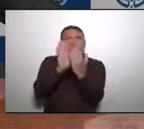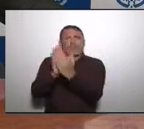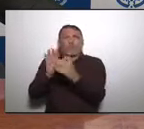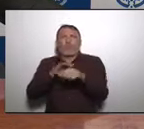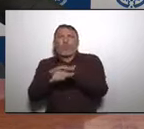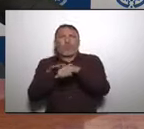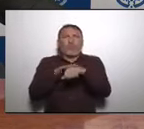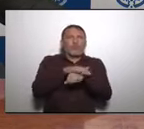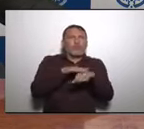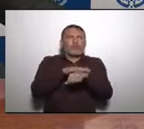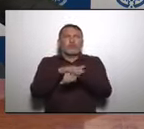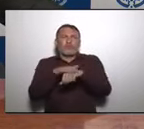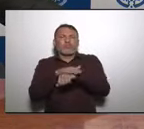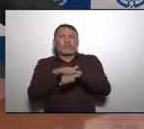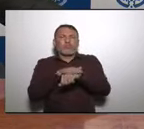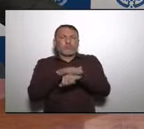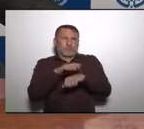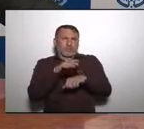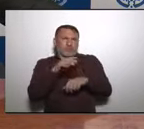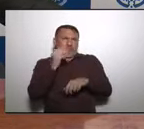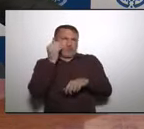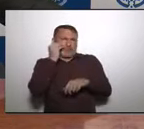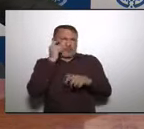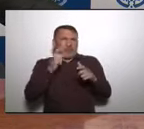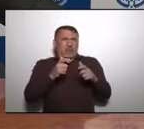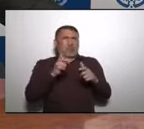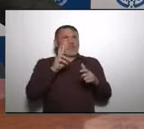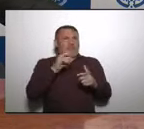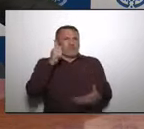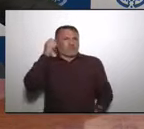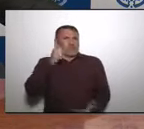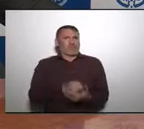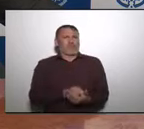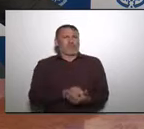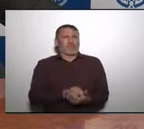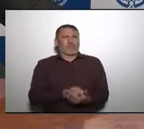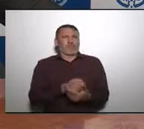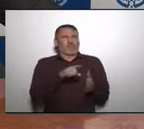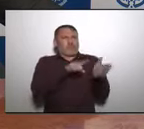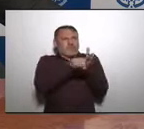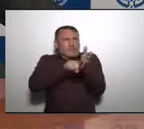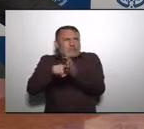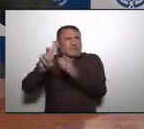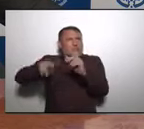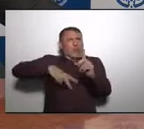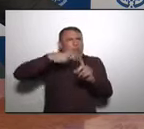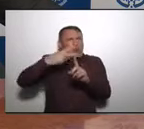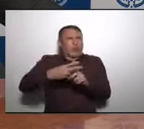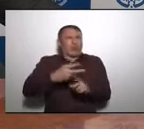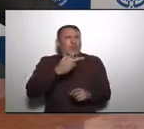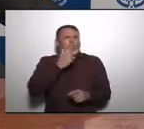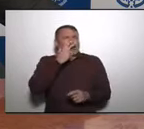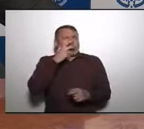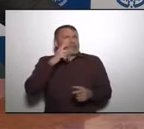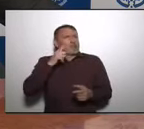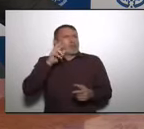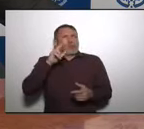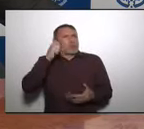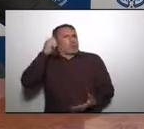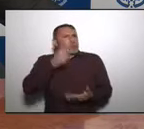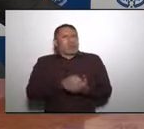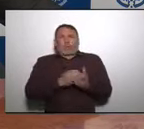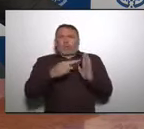de aumentar o rigor, a fiscalização, né, desses locais, medidas mais duras para poder